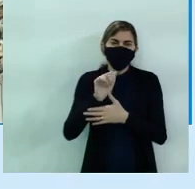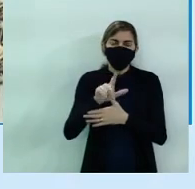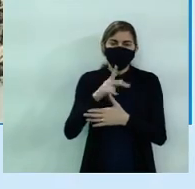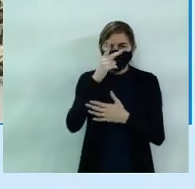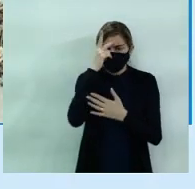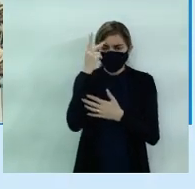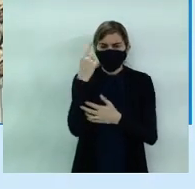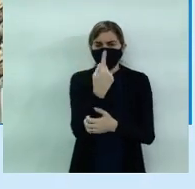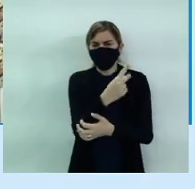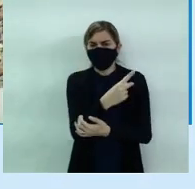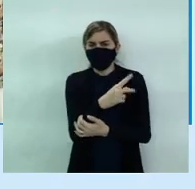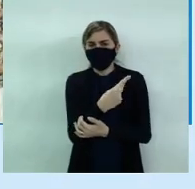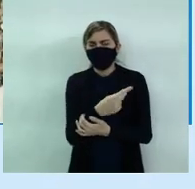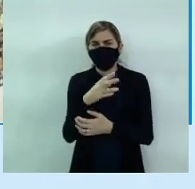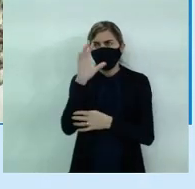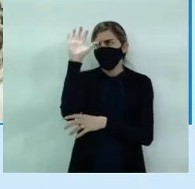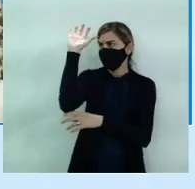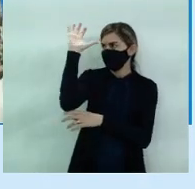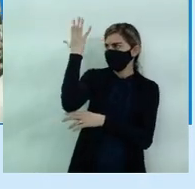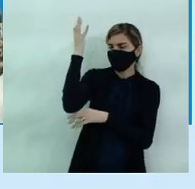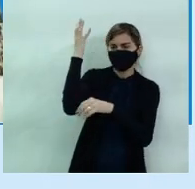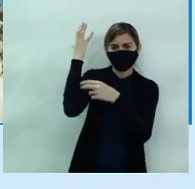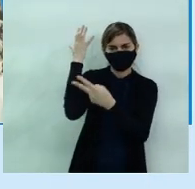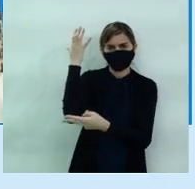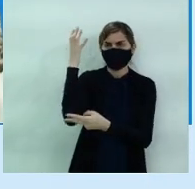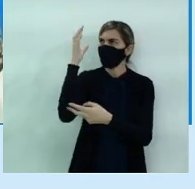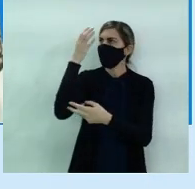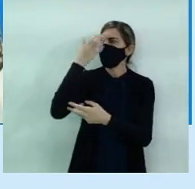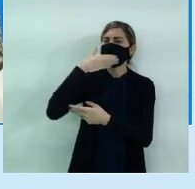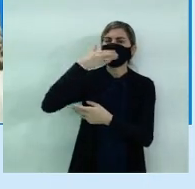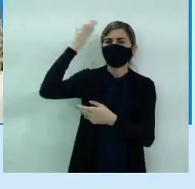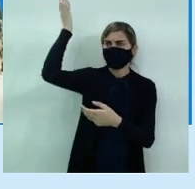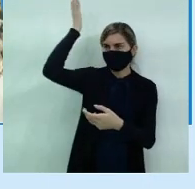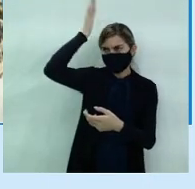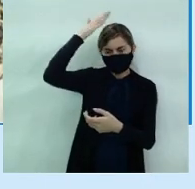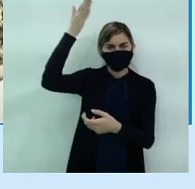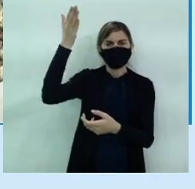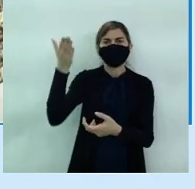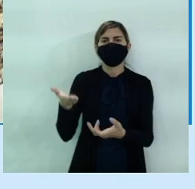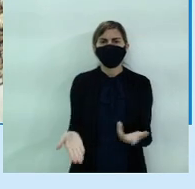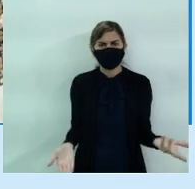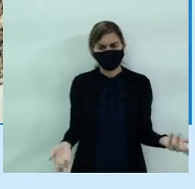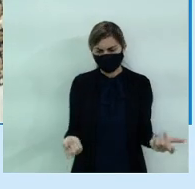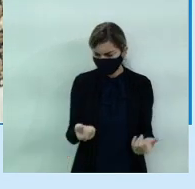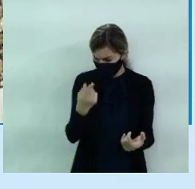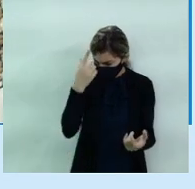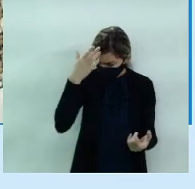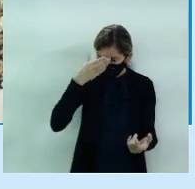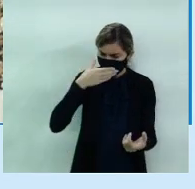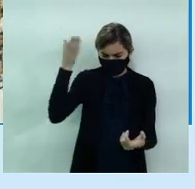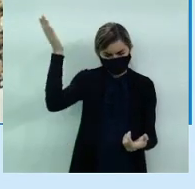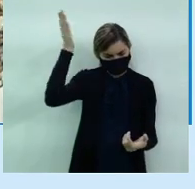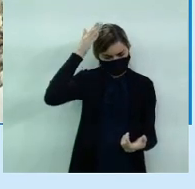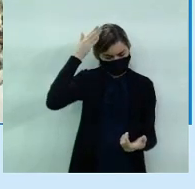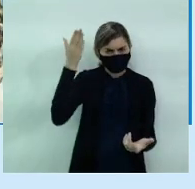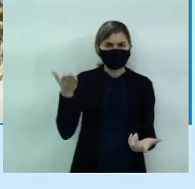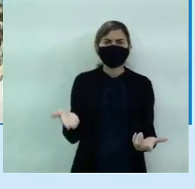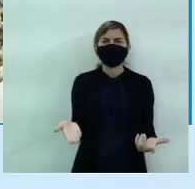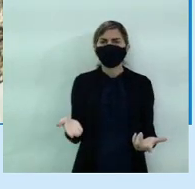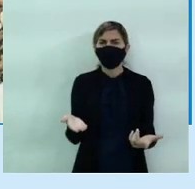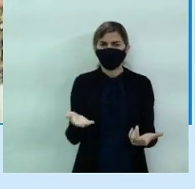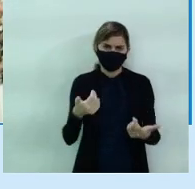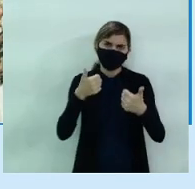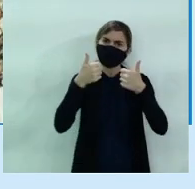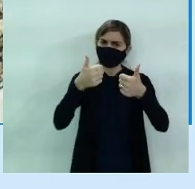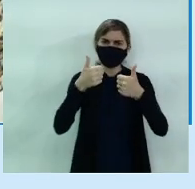estava ali, né, numa árvore, e de repente uma maçã cai na cabeça. Poxa, uma maçã caiu na minha cabeça. Ainda bem que